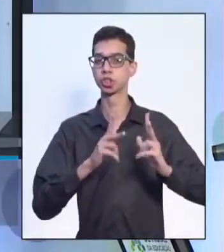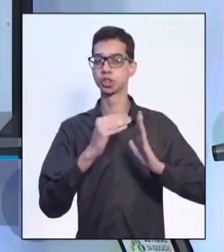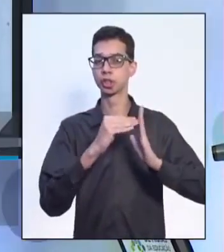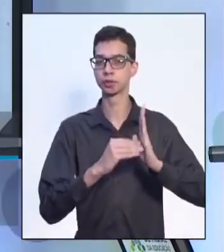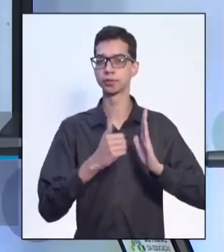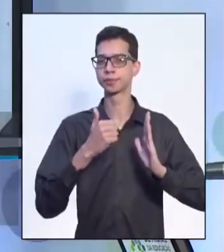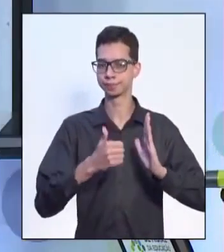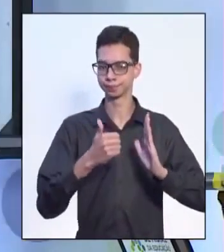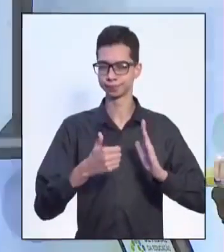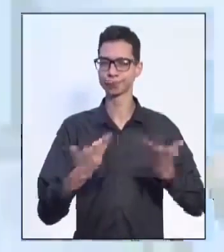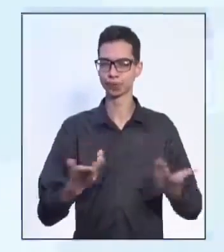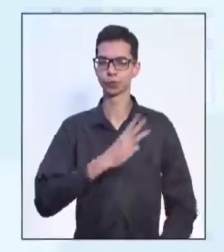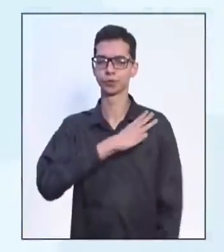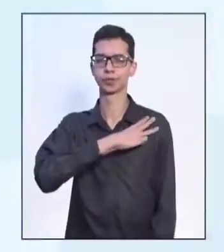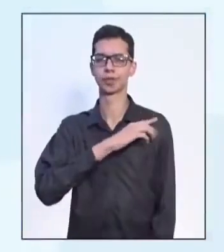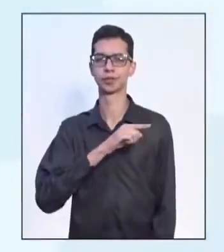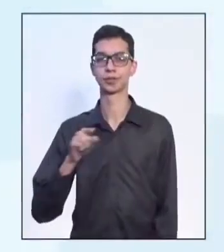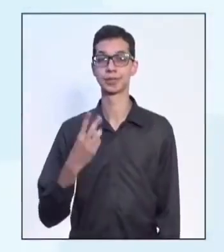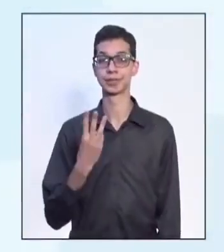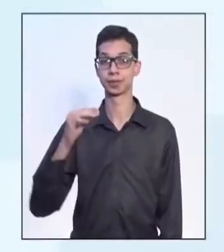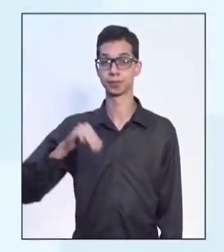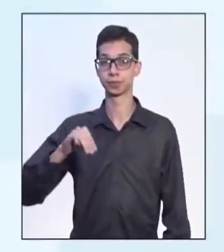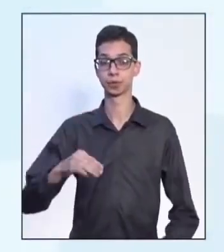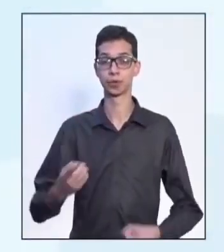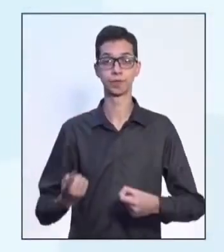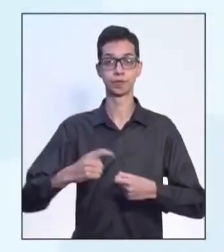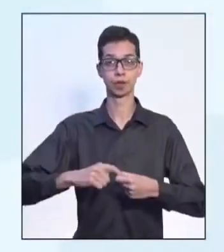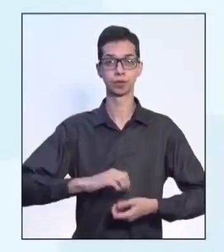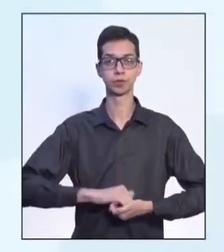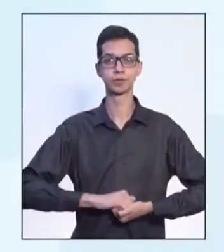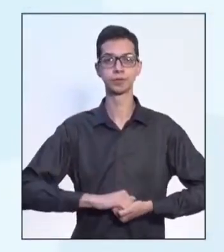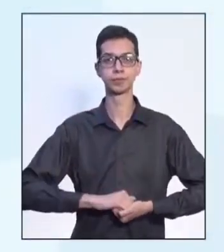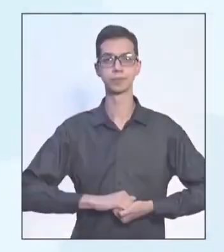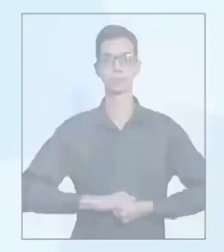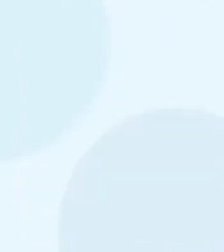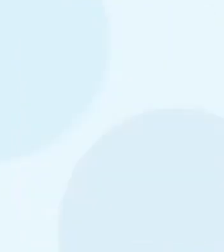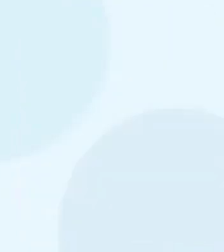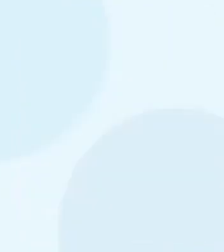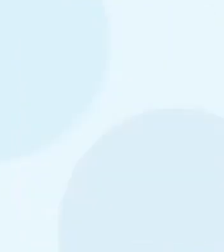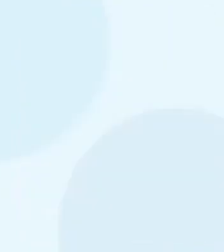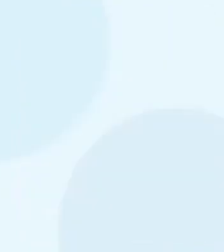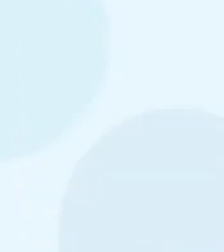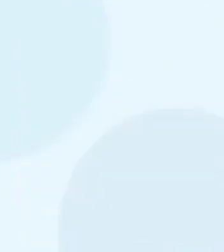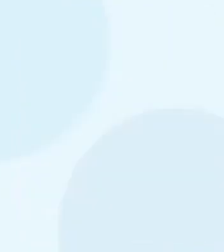pessoal. Terceira série do ensino médio. Daqui 3 minutos retornamos.